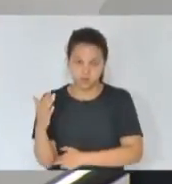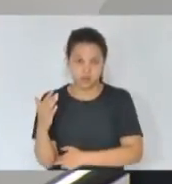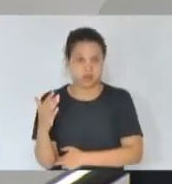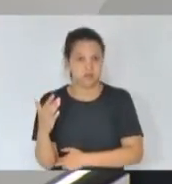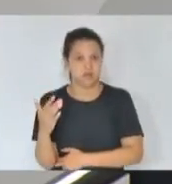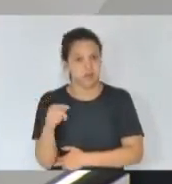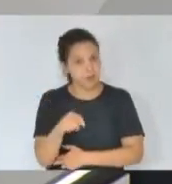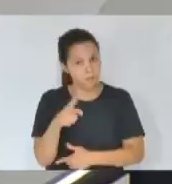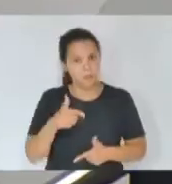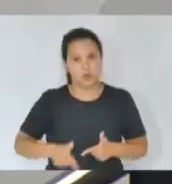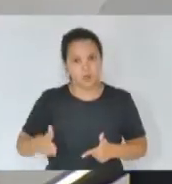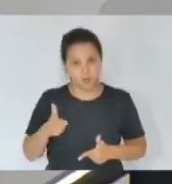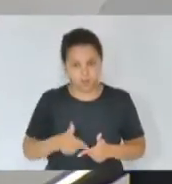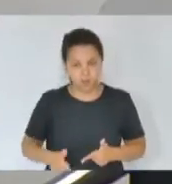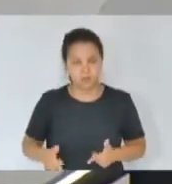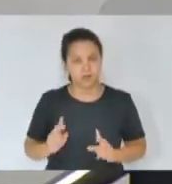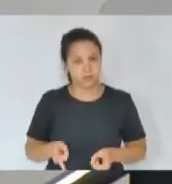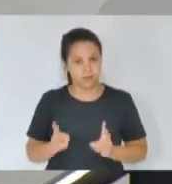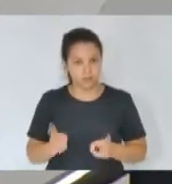ambientais.